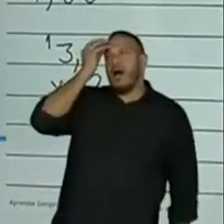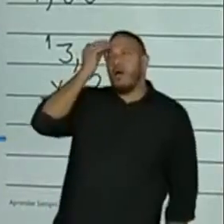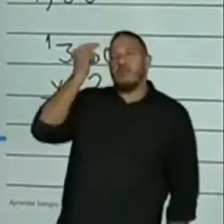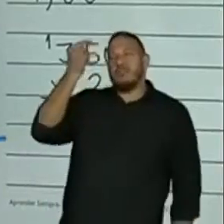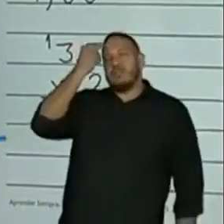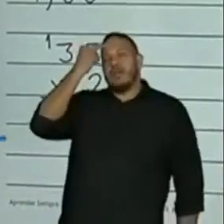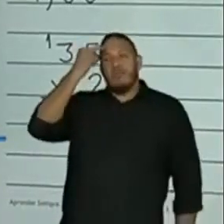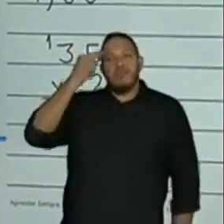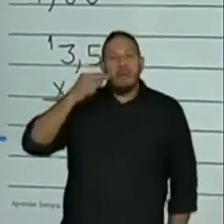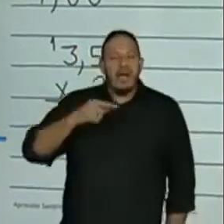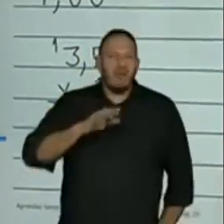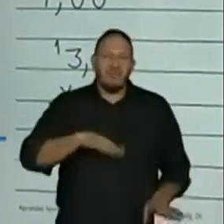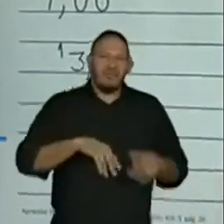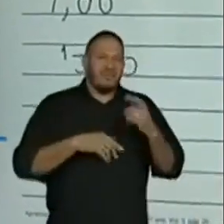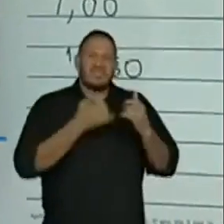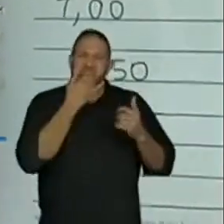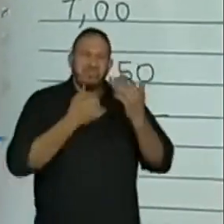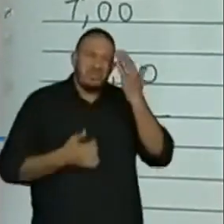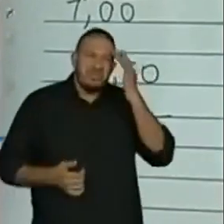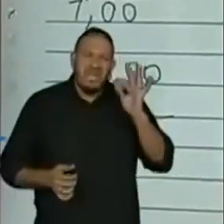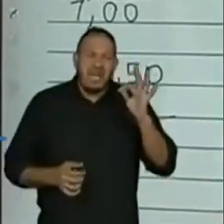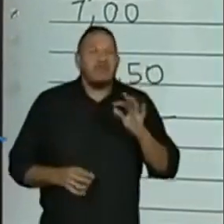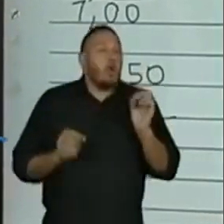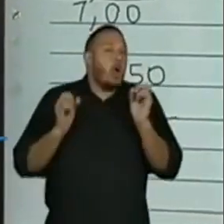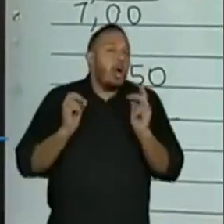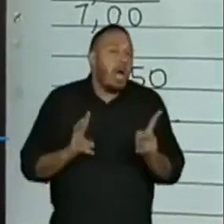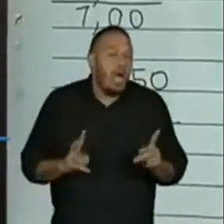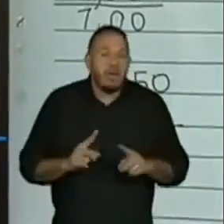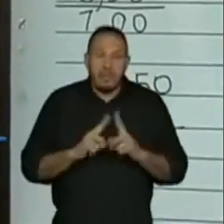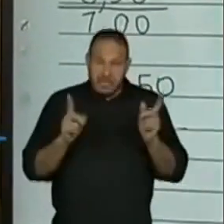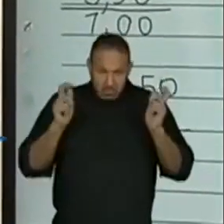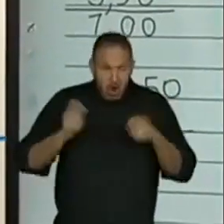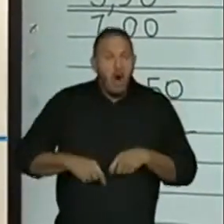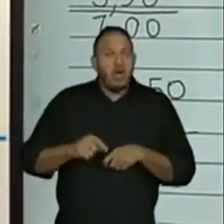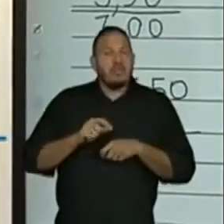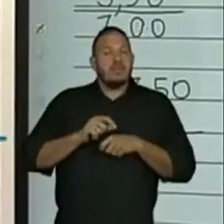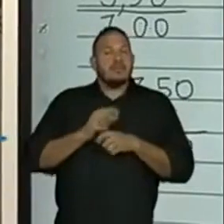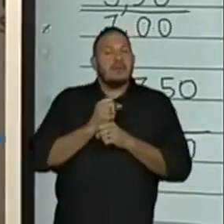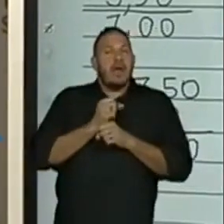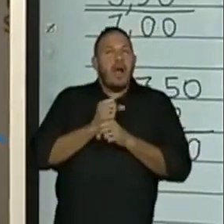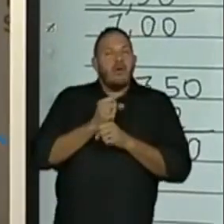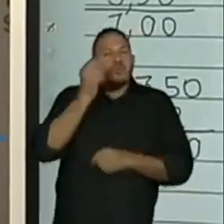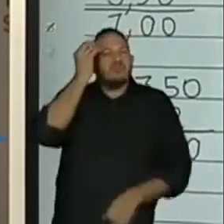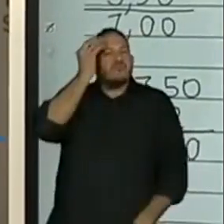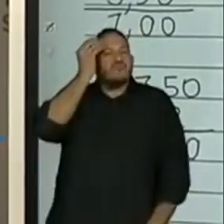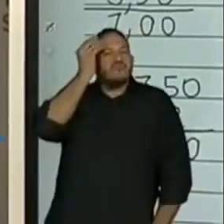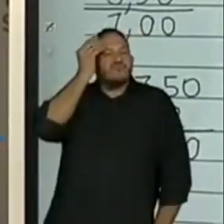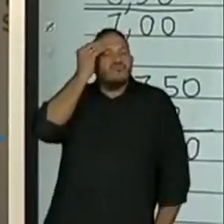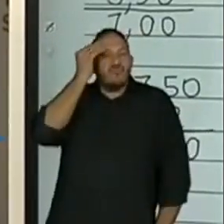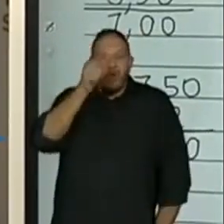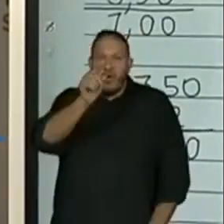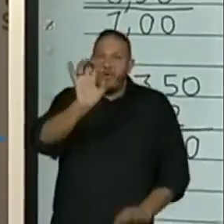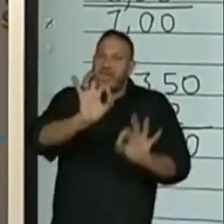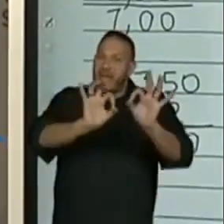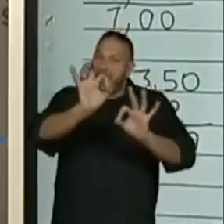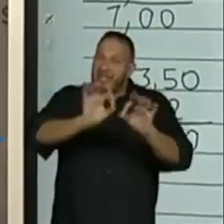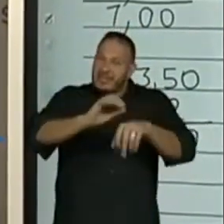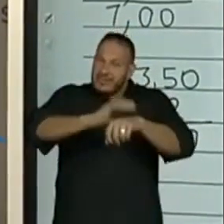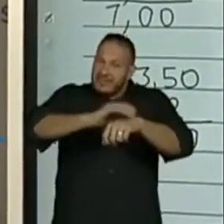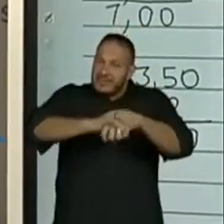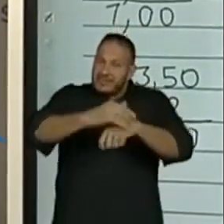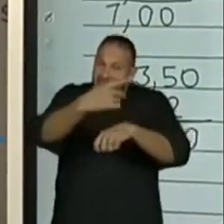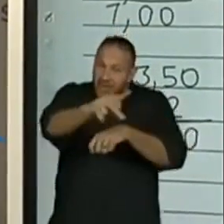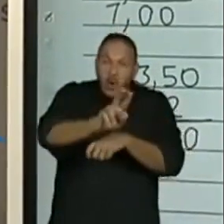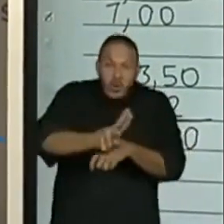faz sentido, porque eu não entendo dessa maneira. Tudo bem, organize seu raciocínio, organize aí o seu cálculo com a